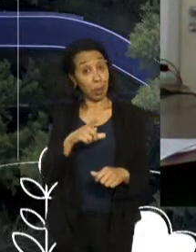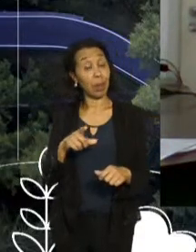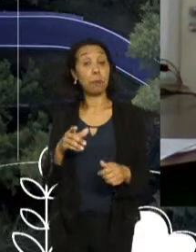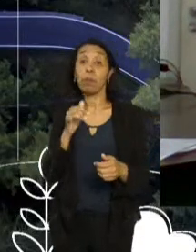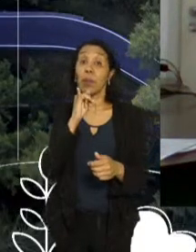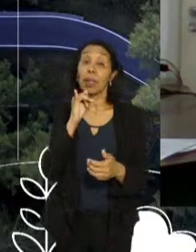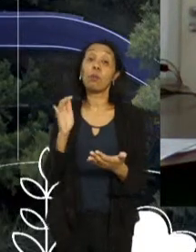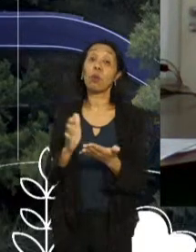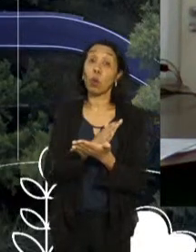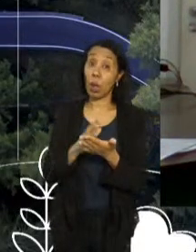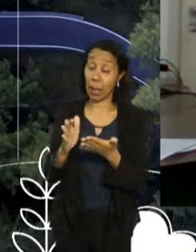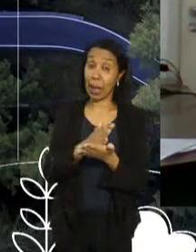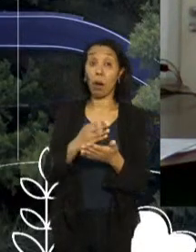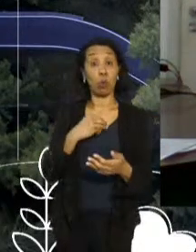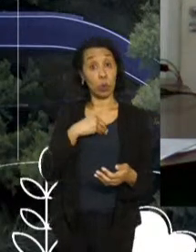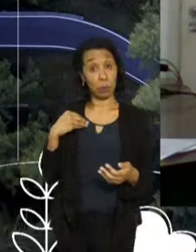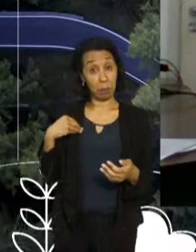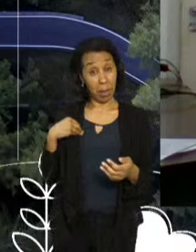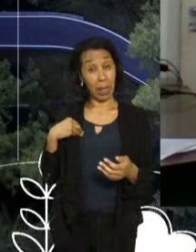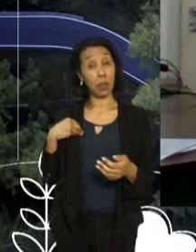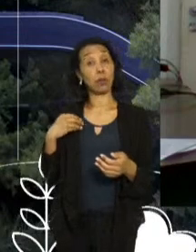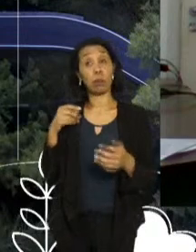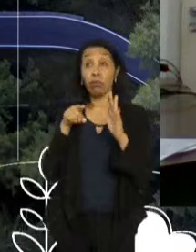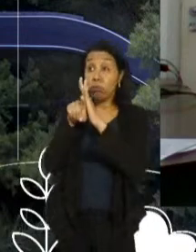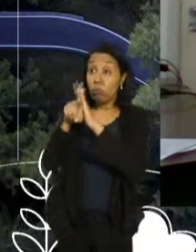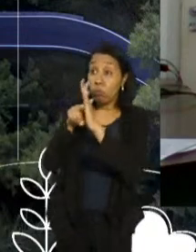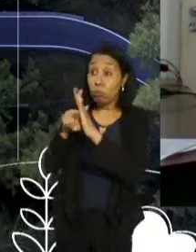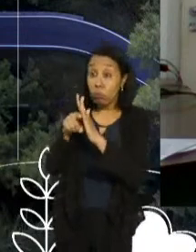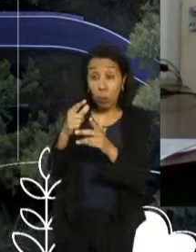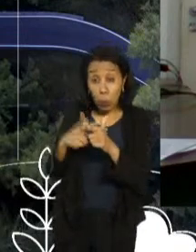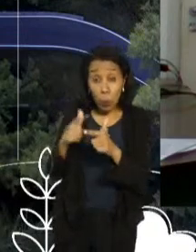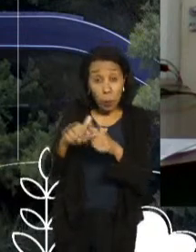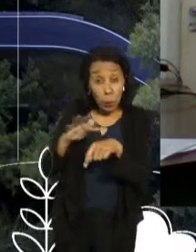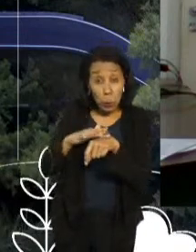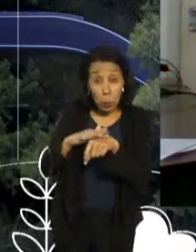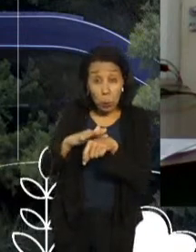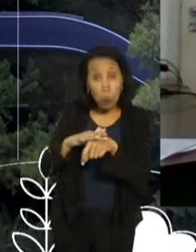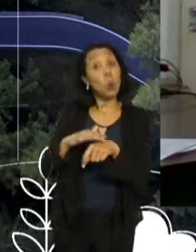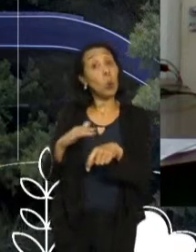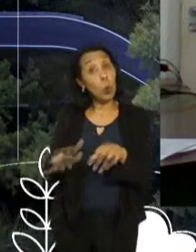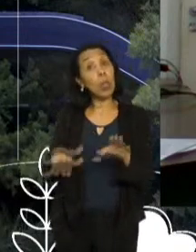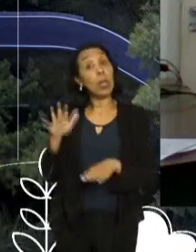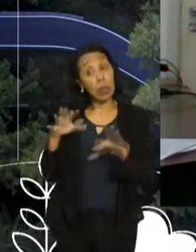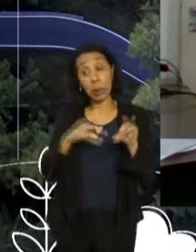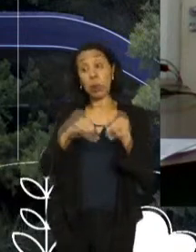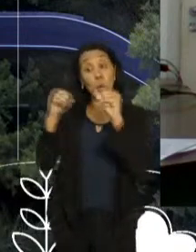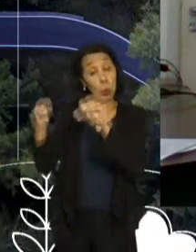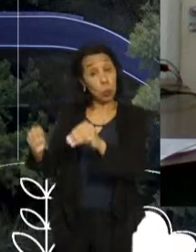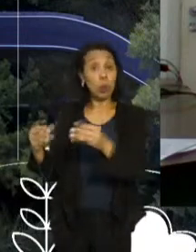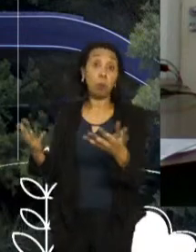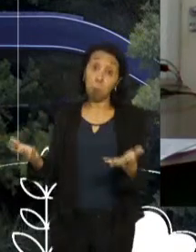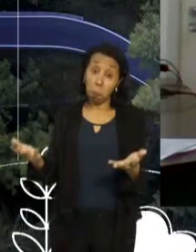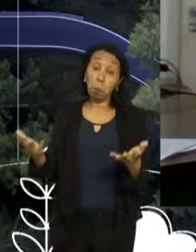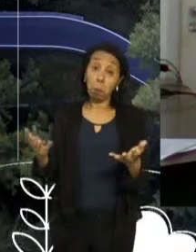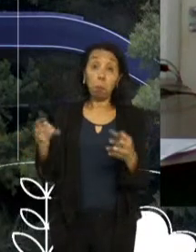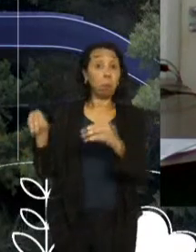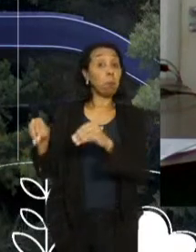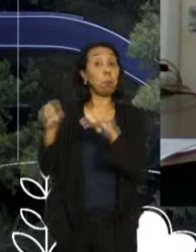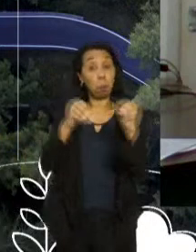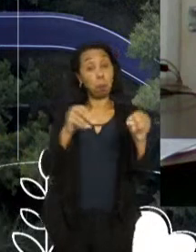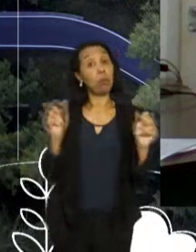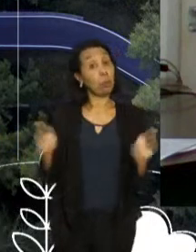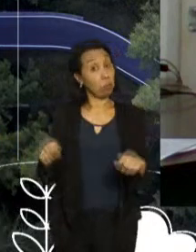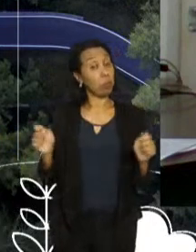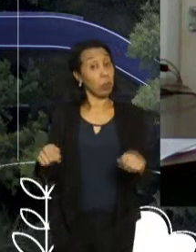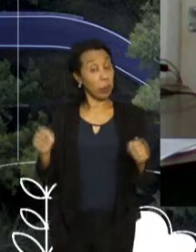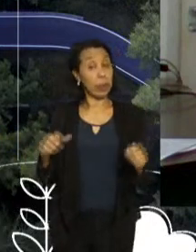aquelas que são baseadas em diagnóstico de imagem, você pode laudar, por exemplo, exames radiológicos, não, aonde você quiser, através de